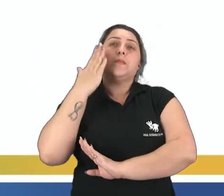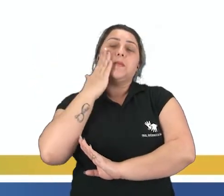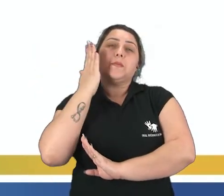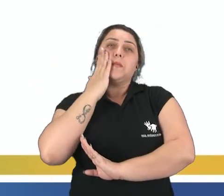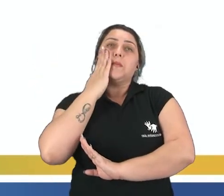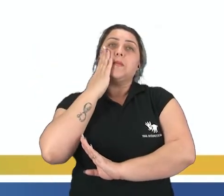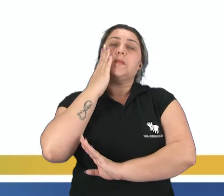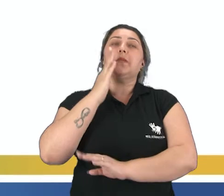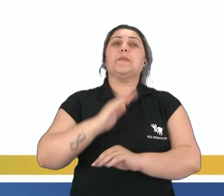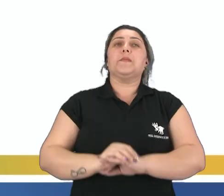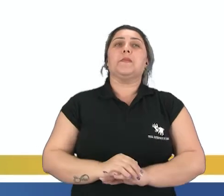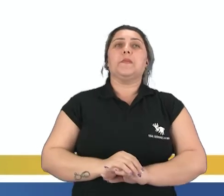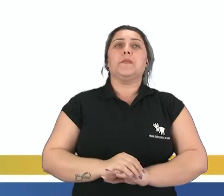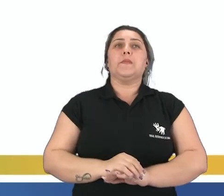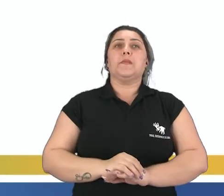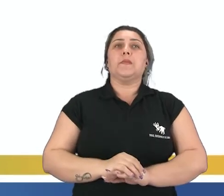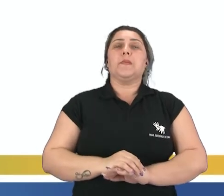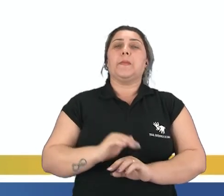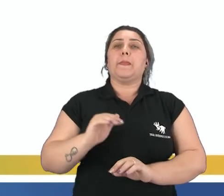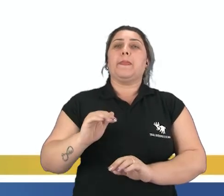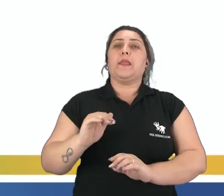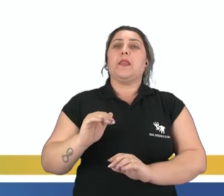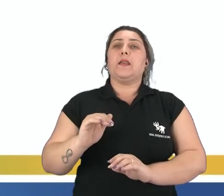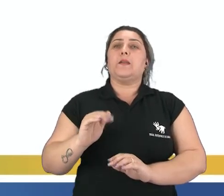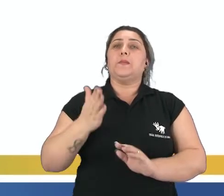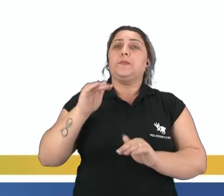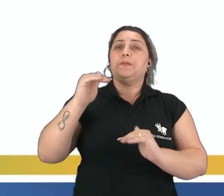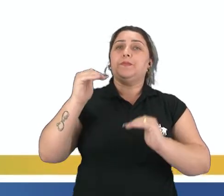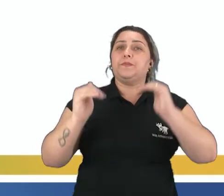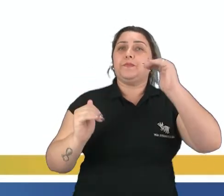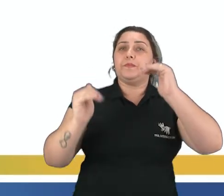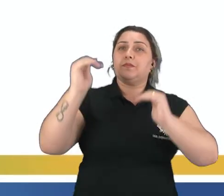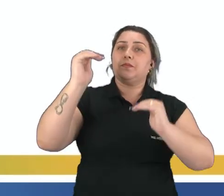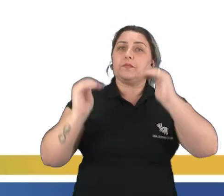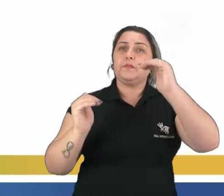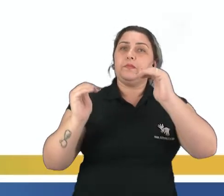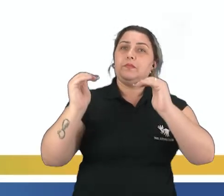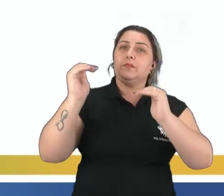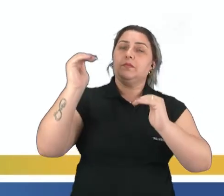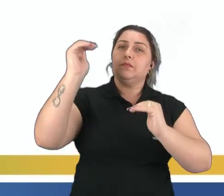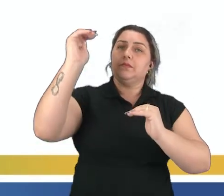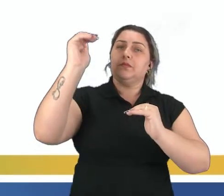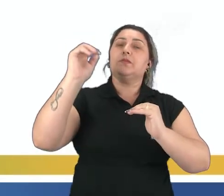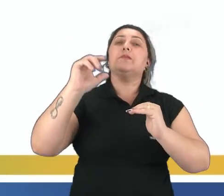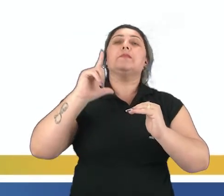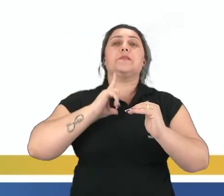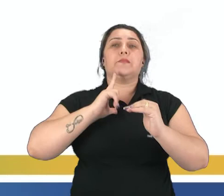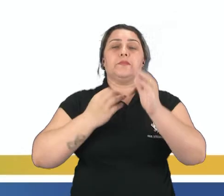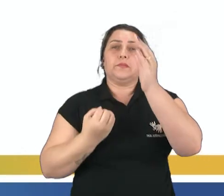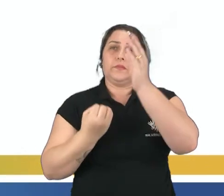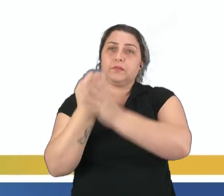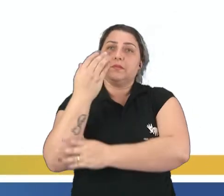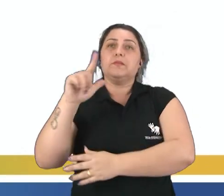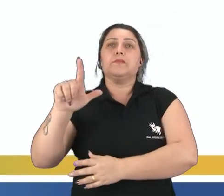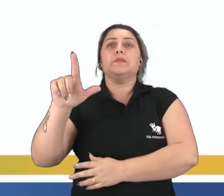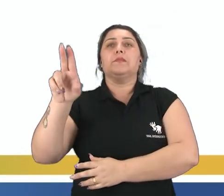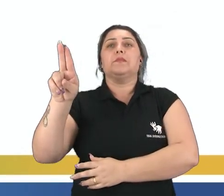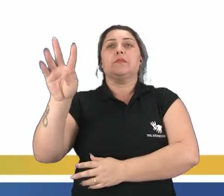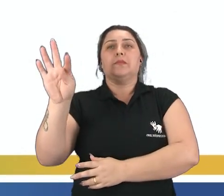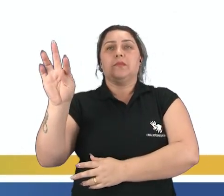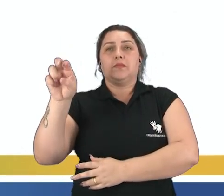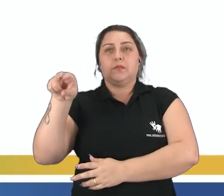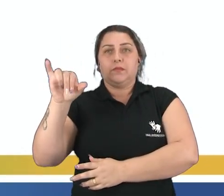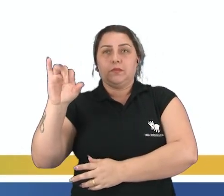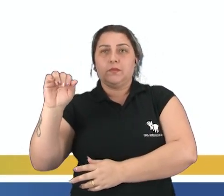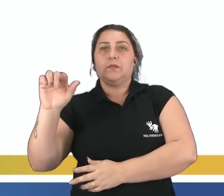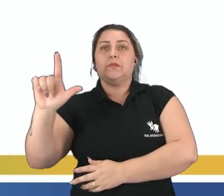dia. E aí, os níveis de estrogênio, como eu falei, né, eles vão aumentando. Vamos ter também a produção do luteinizante, que é o